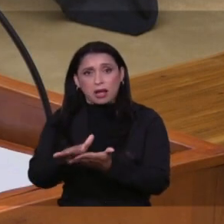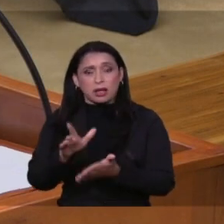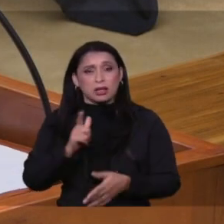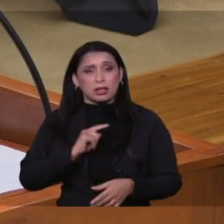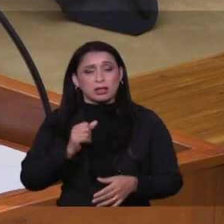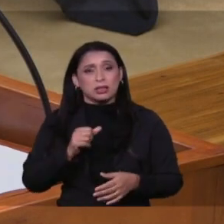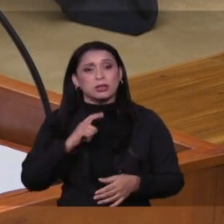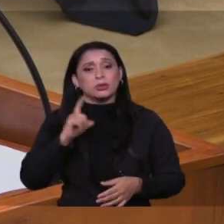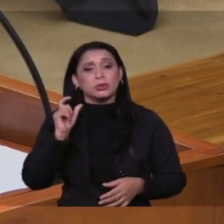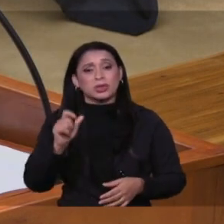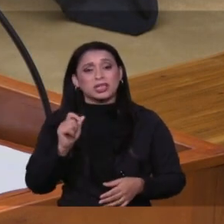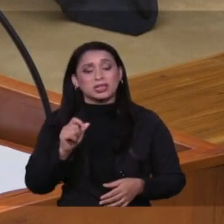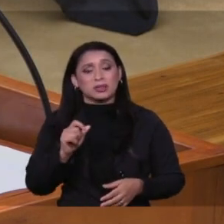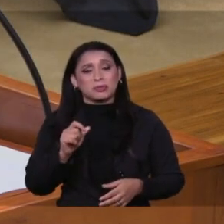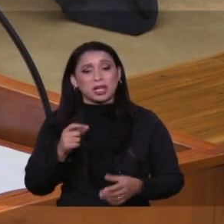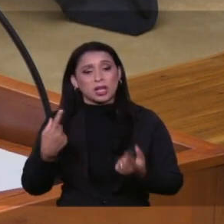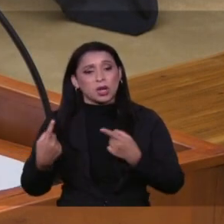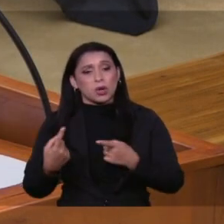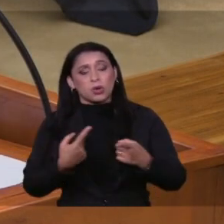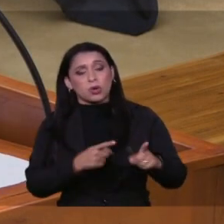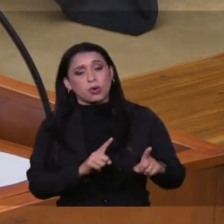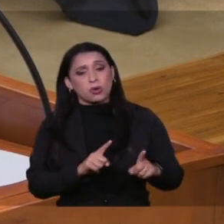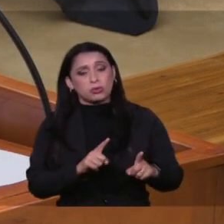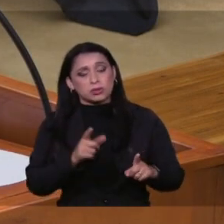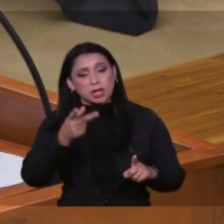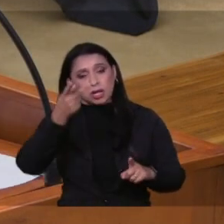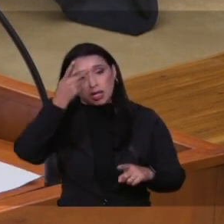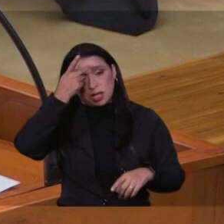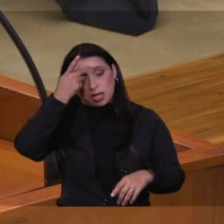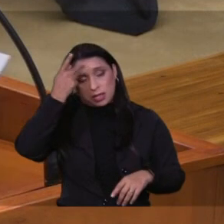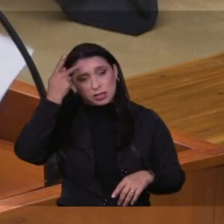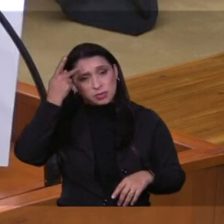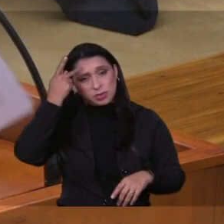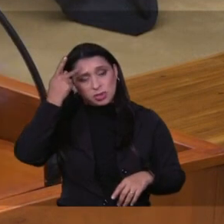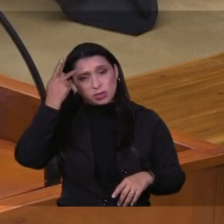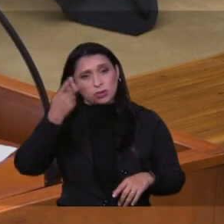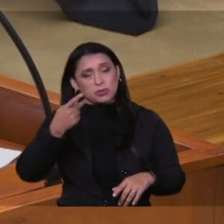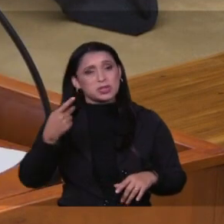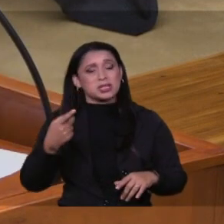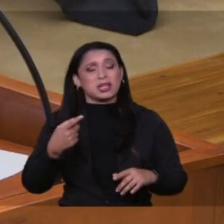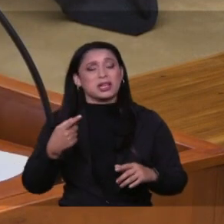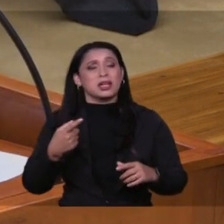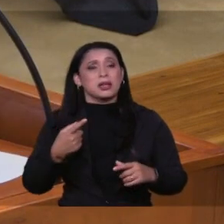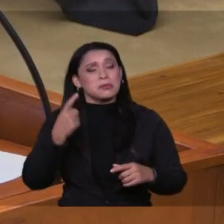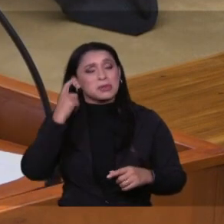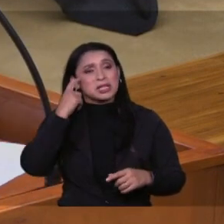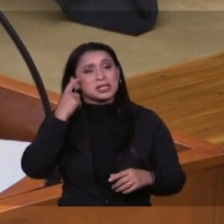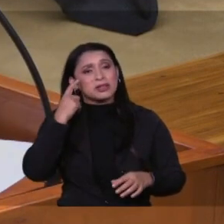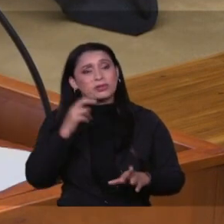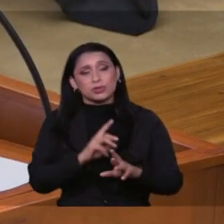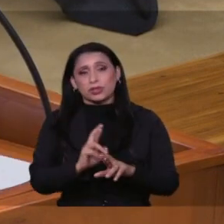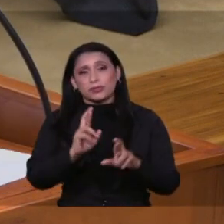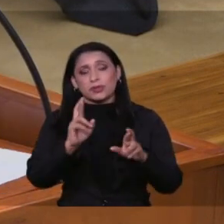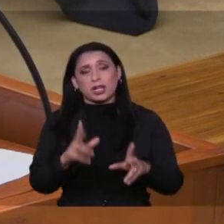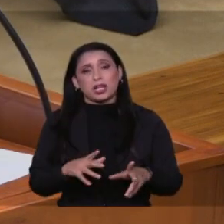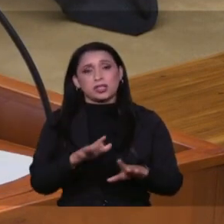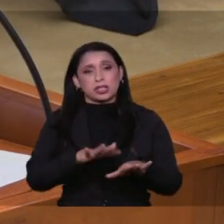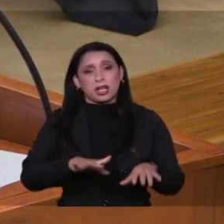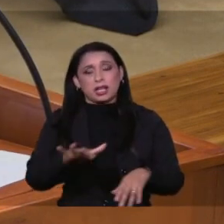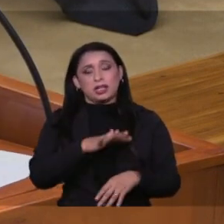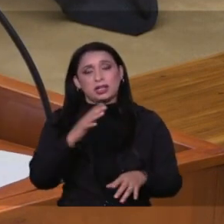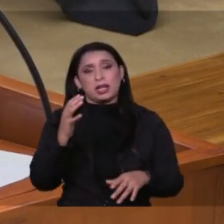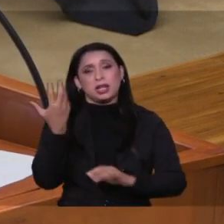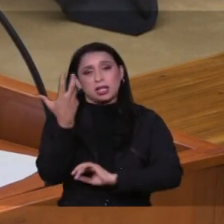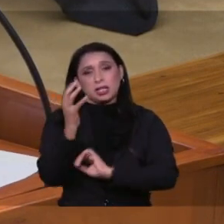também, excelência, um revanchismo contra quem era contrário a essa política do desmonte ambiental. E, como resultado,